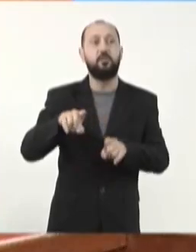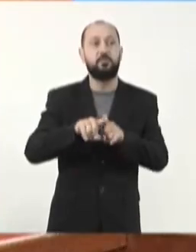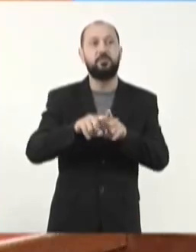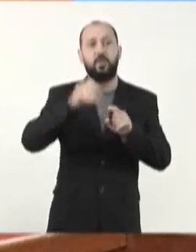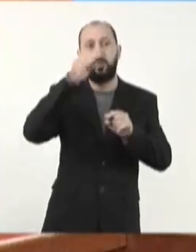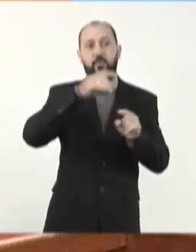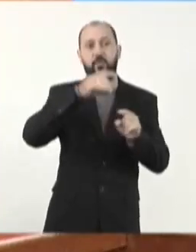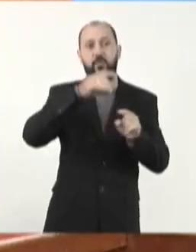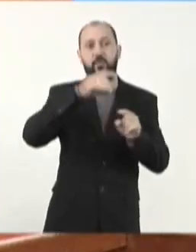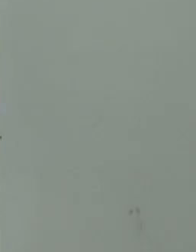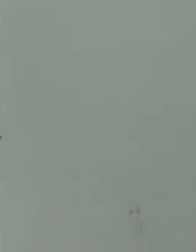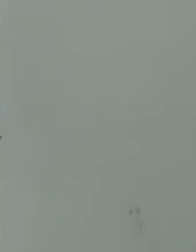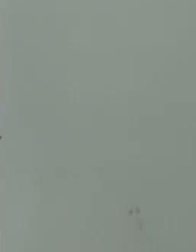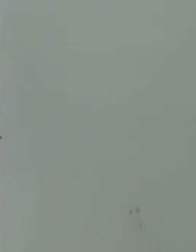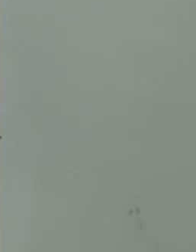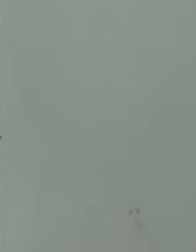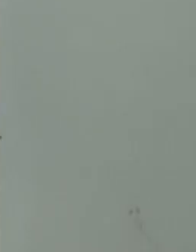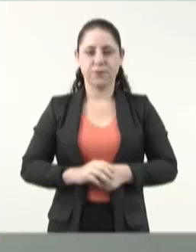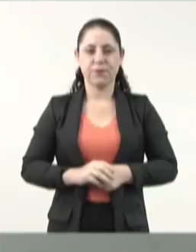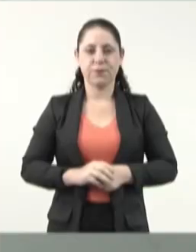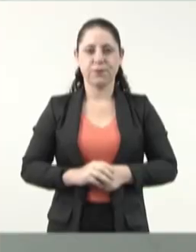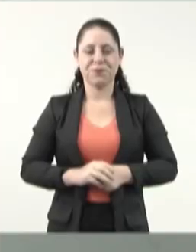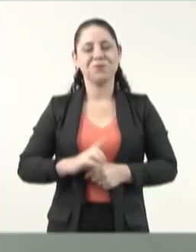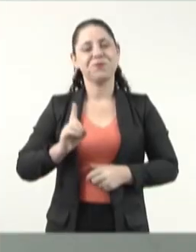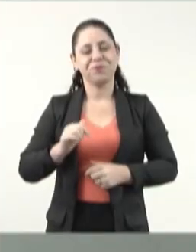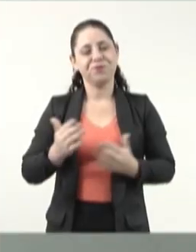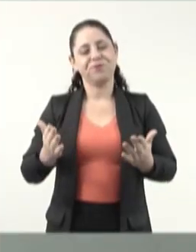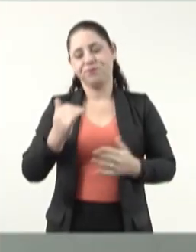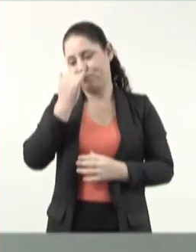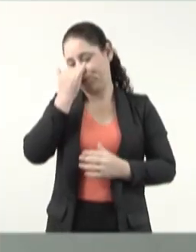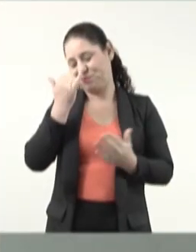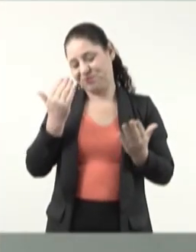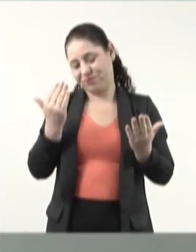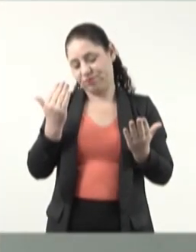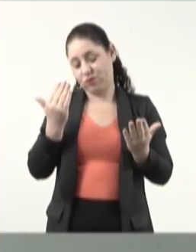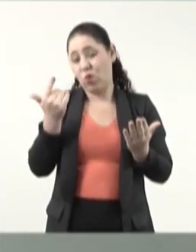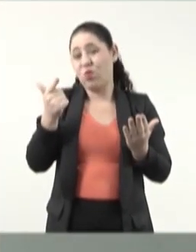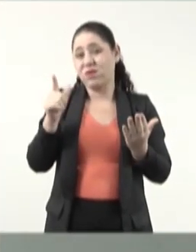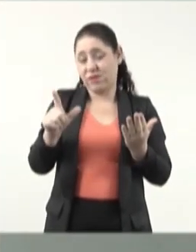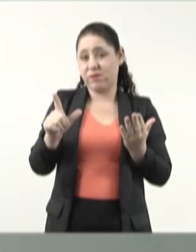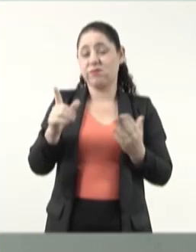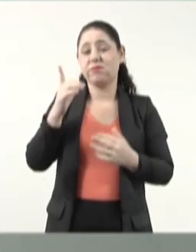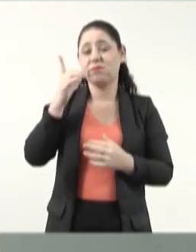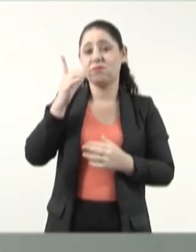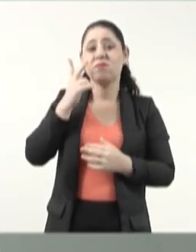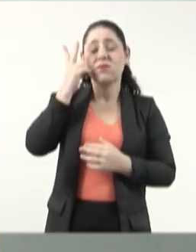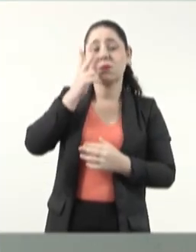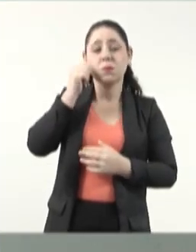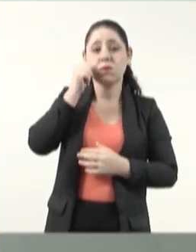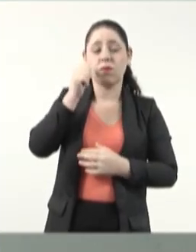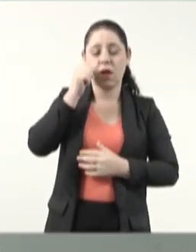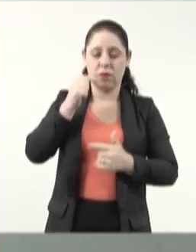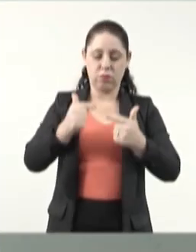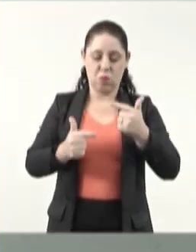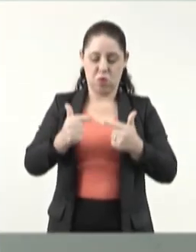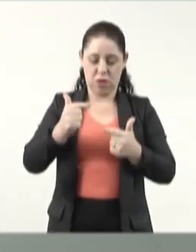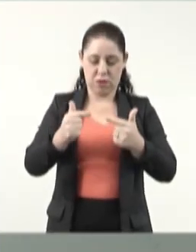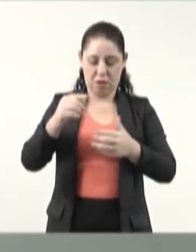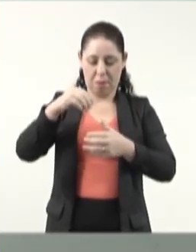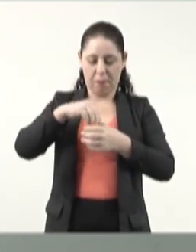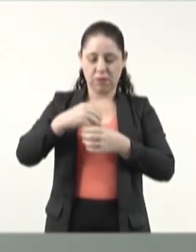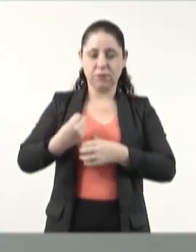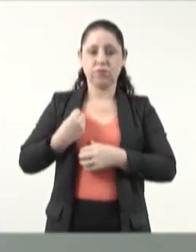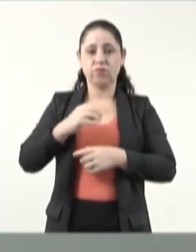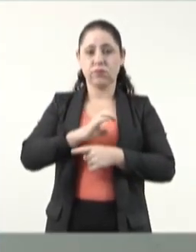violência política de gênero. Pois é, né? Infelizmente, mais uma parlamentar, mais uma mulher política